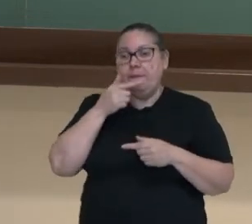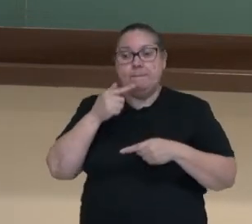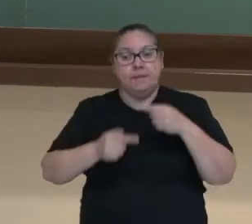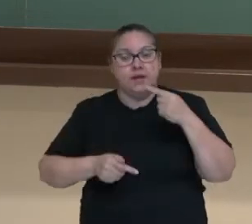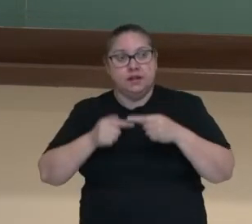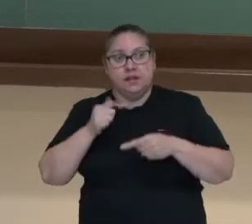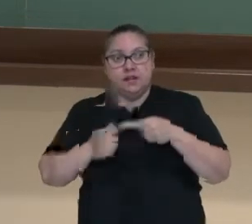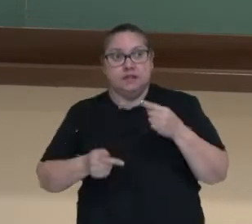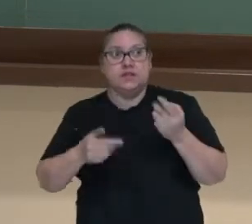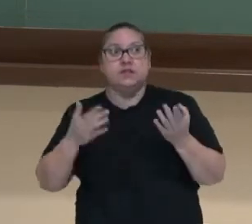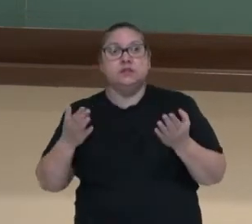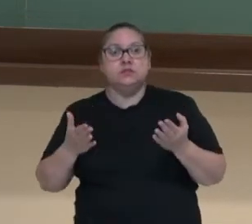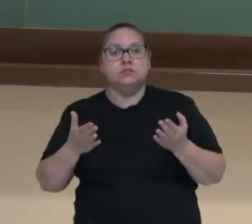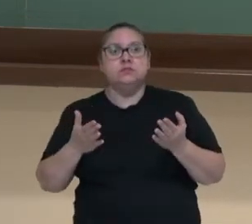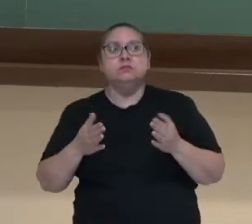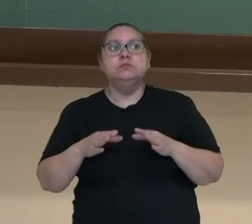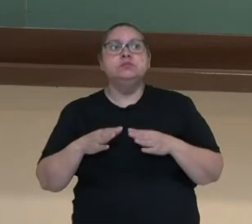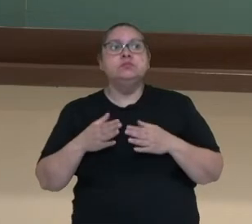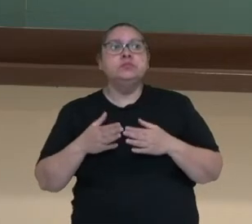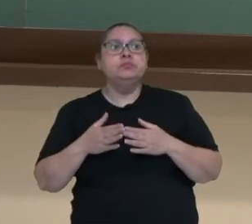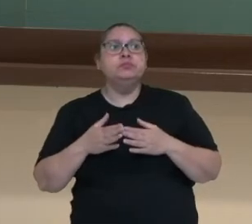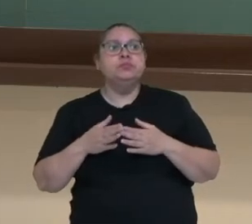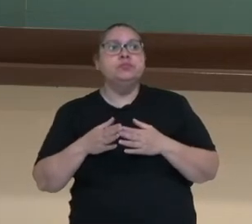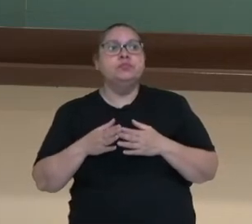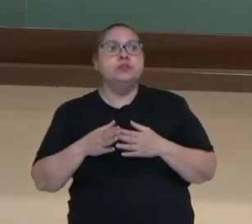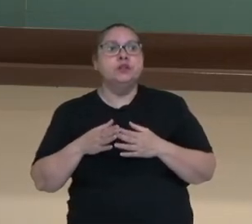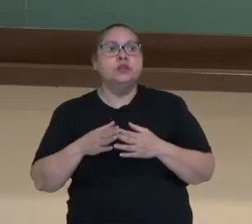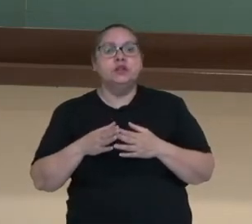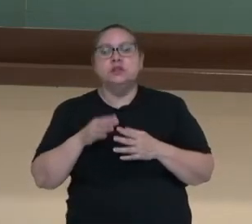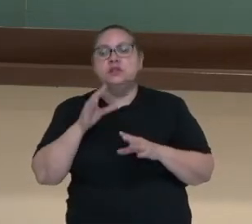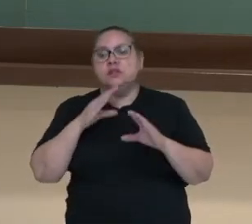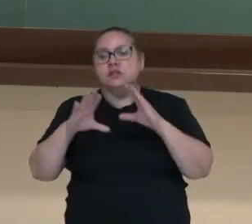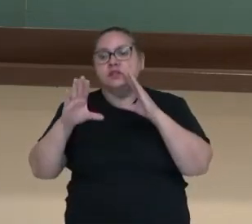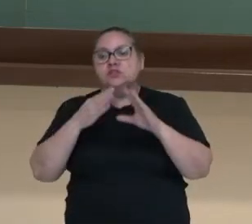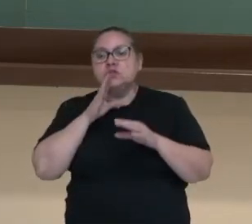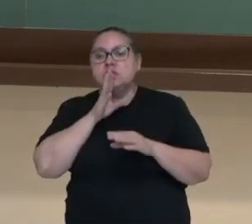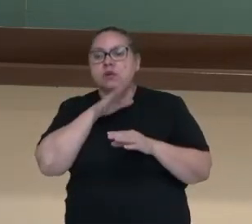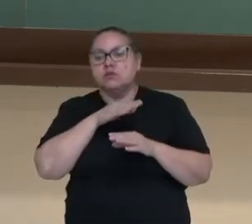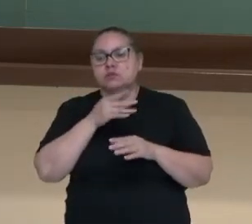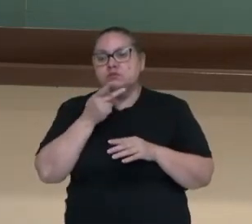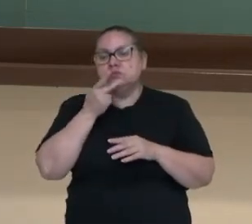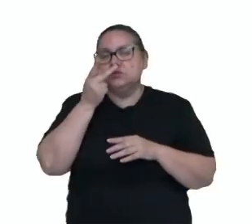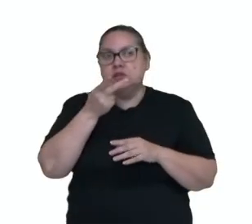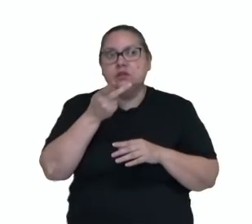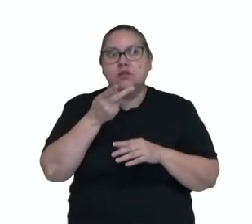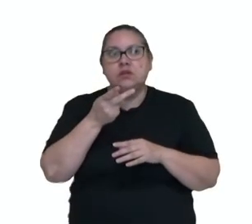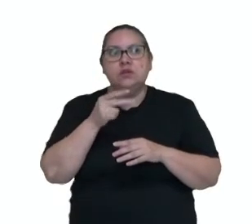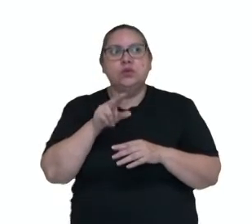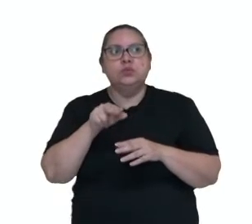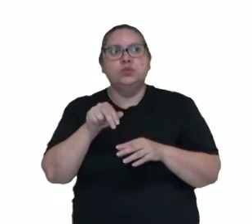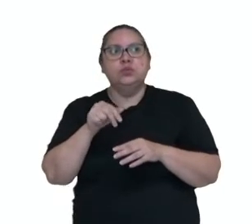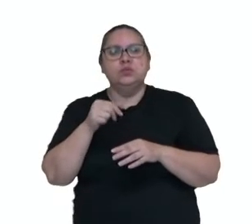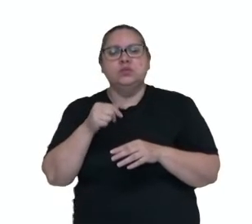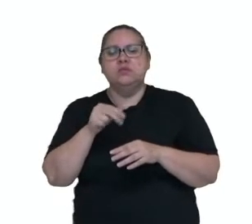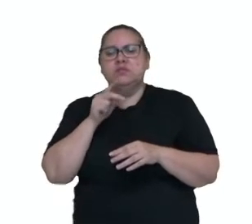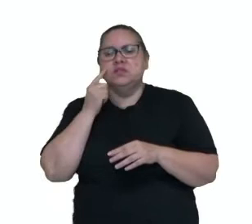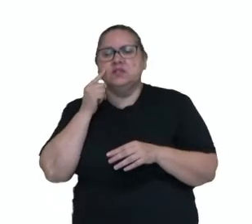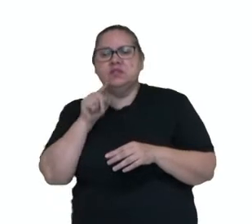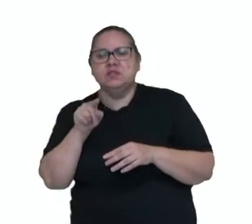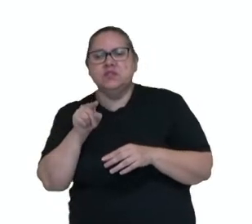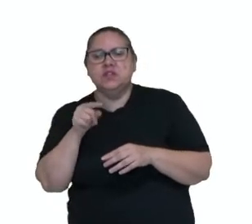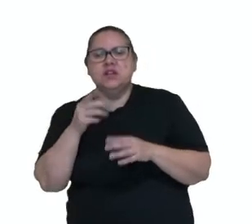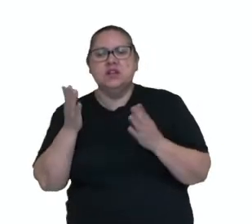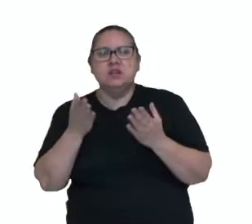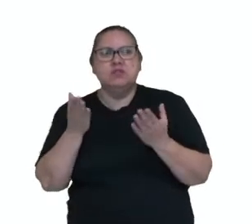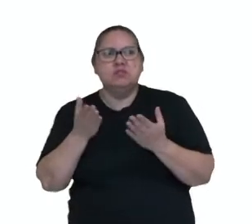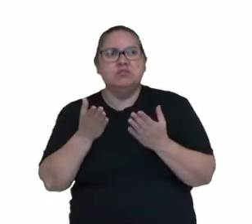palavrão, né? Então, essa é a cantiga de maldizer. Nunca tanta polícia vi como